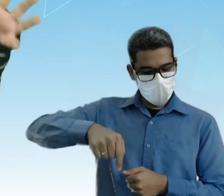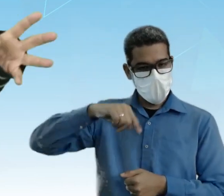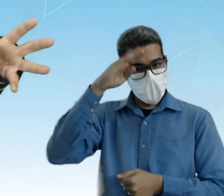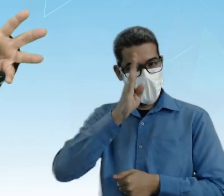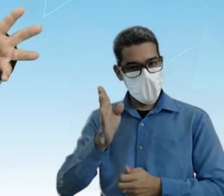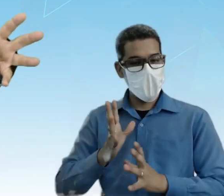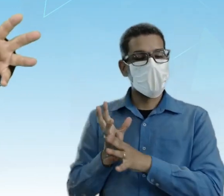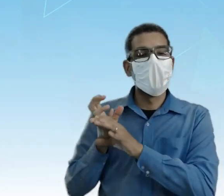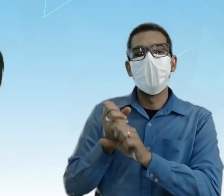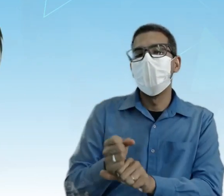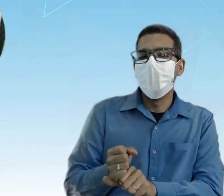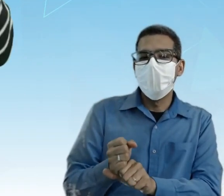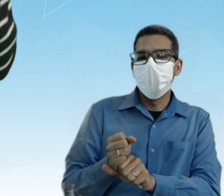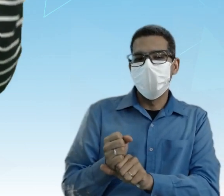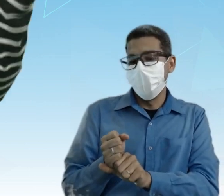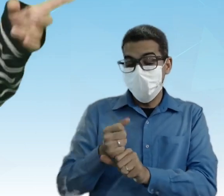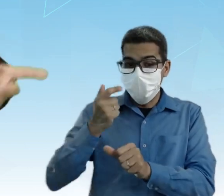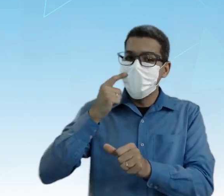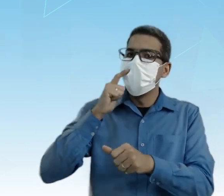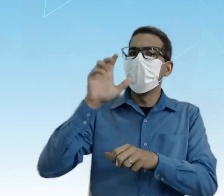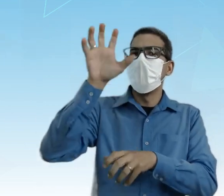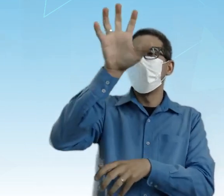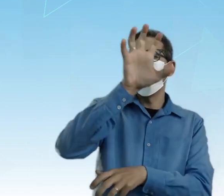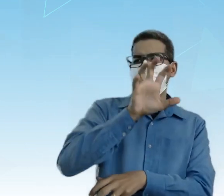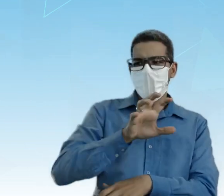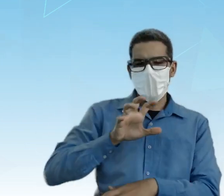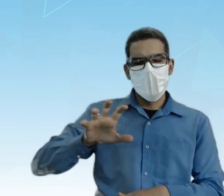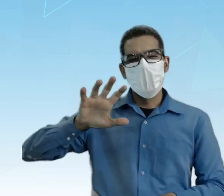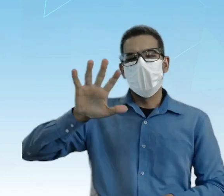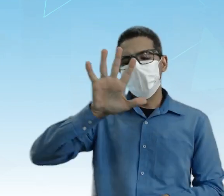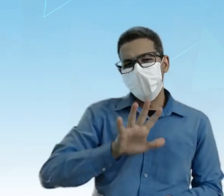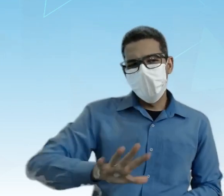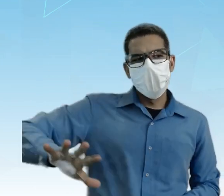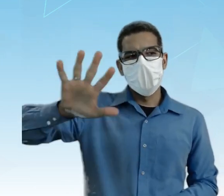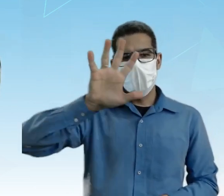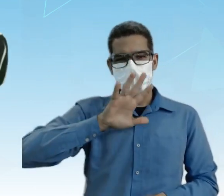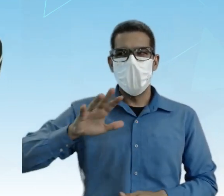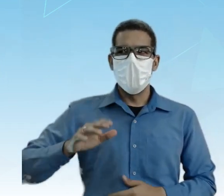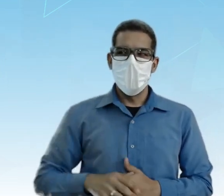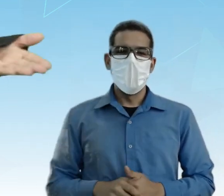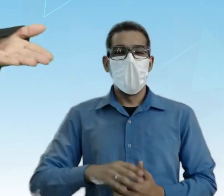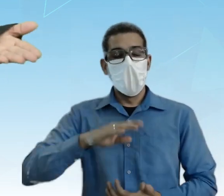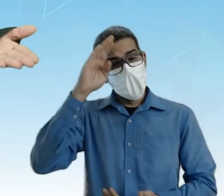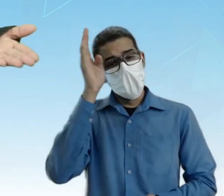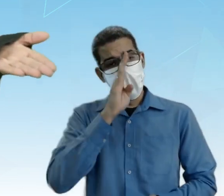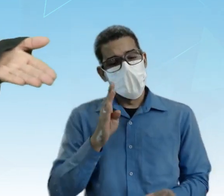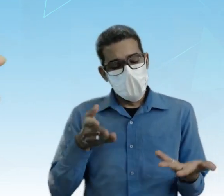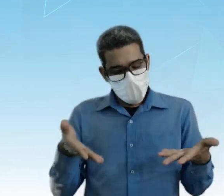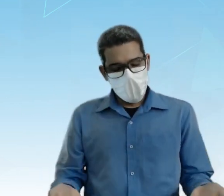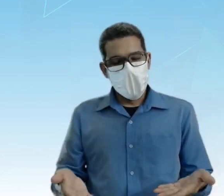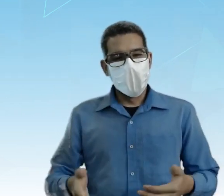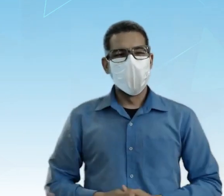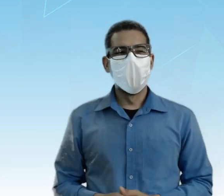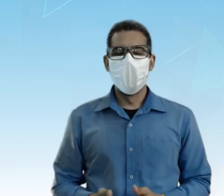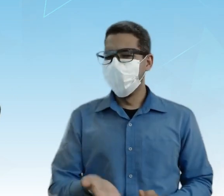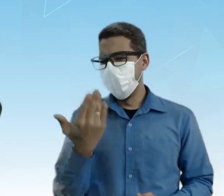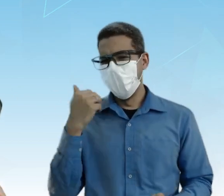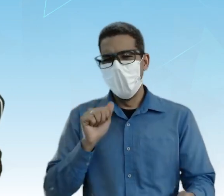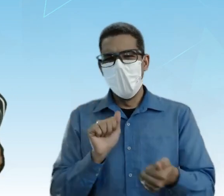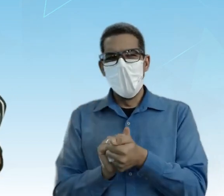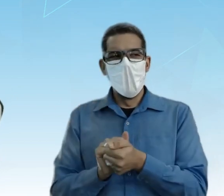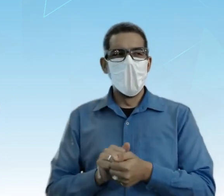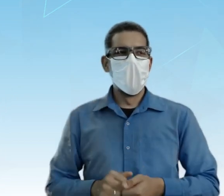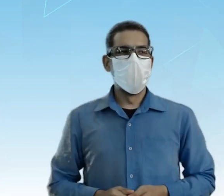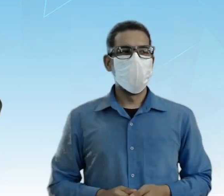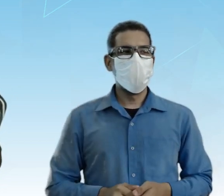chamada Brasil, nosso imenso, maravilhoso território chamado Brasil. Então vamos juntos. E